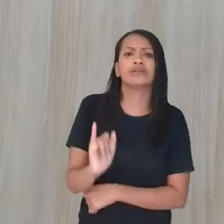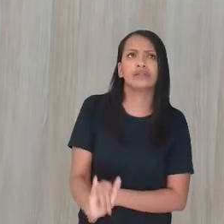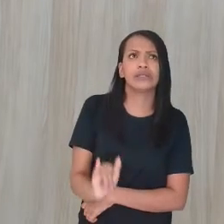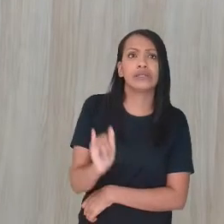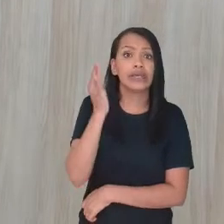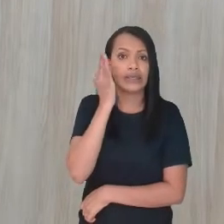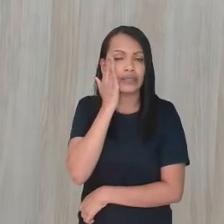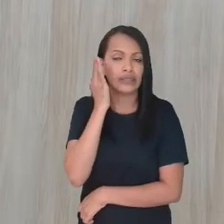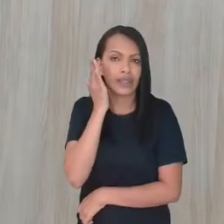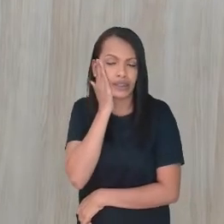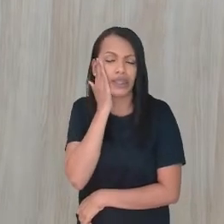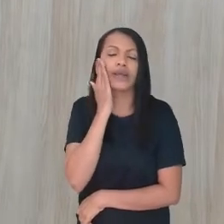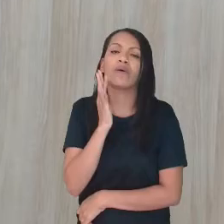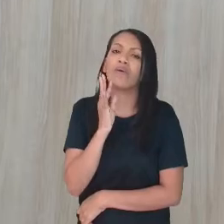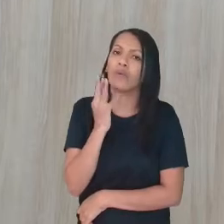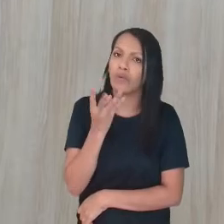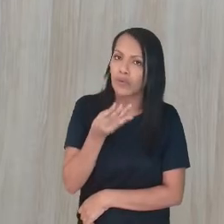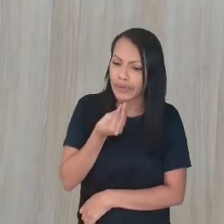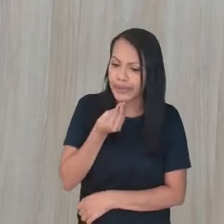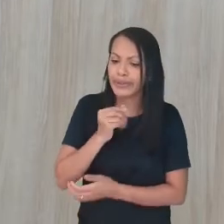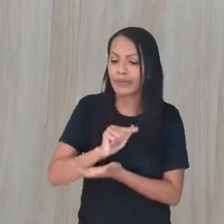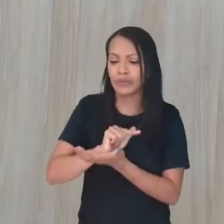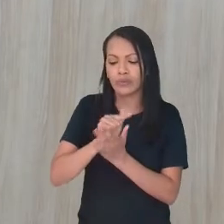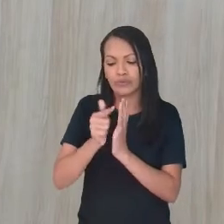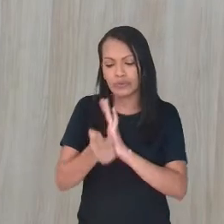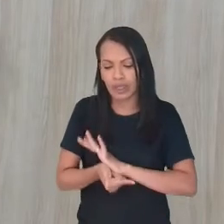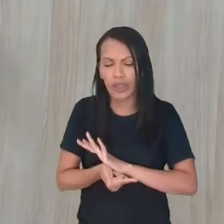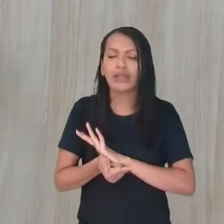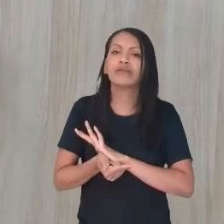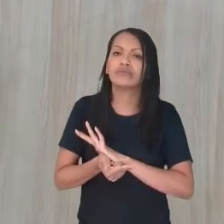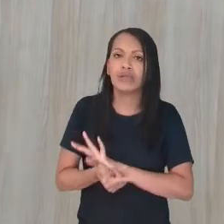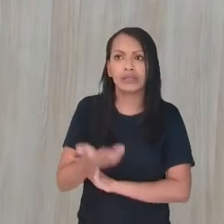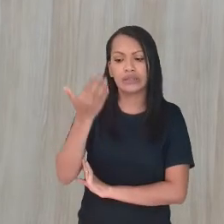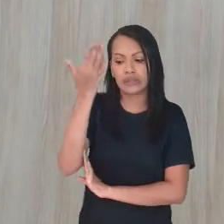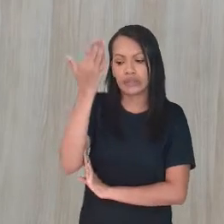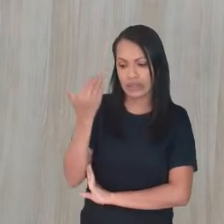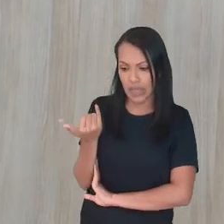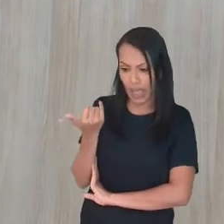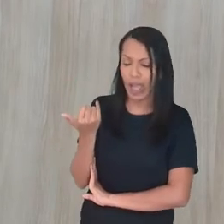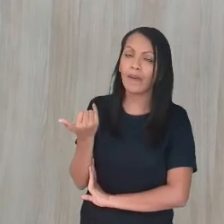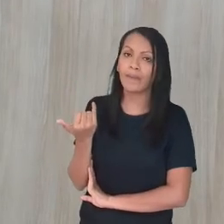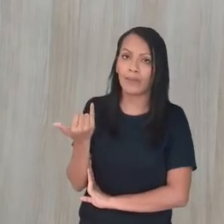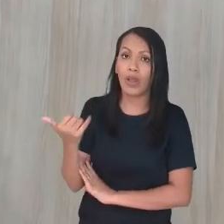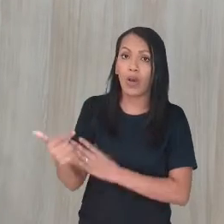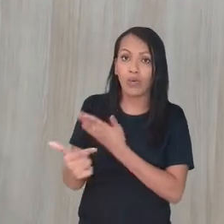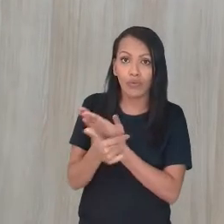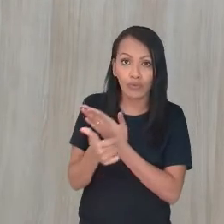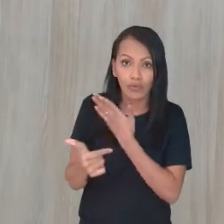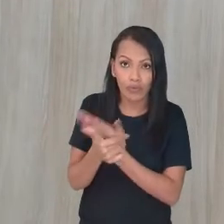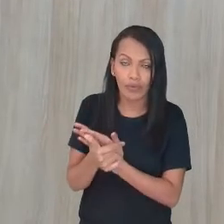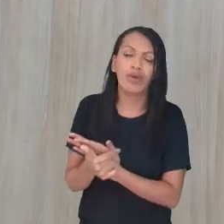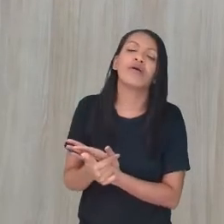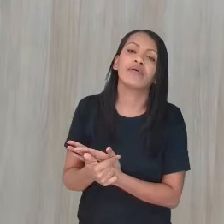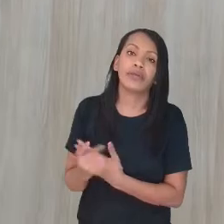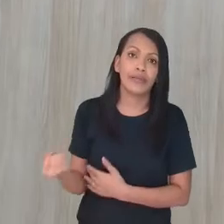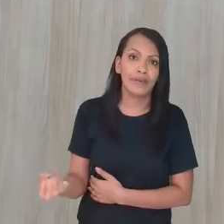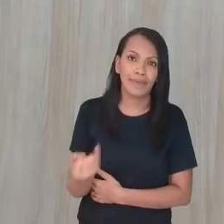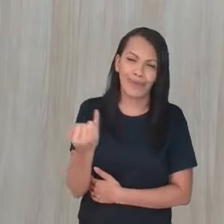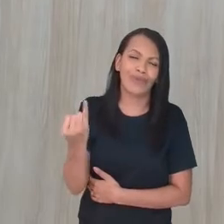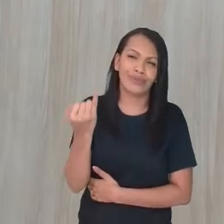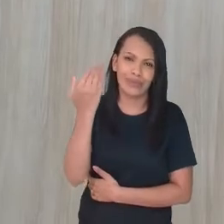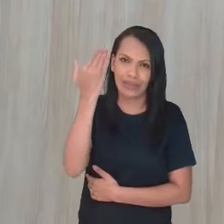porque cada gênero textual tem uma função. E se a gente sabe qual é a função do gênero, tudo fica mais fácil na leitura.